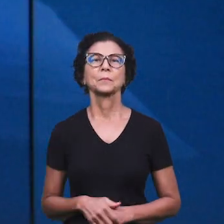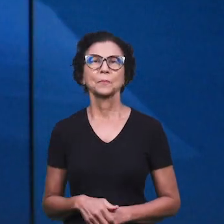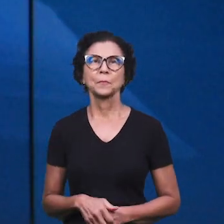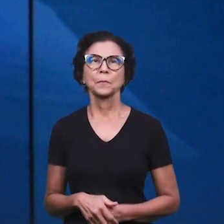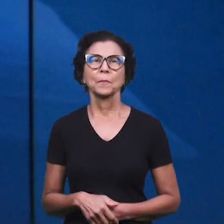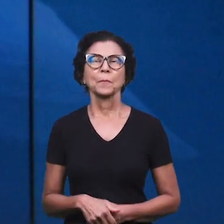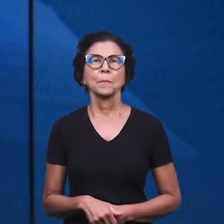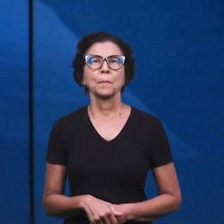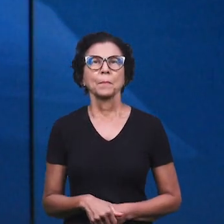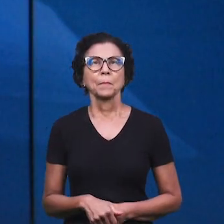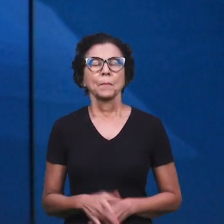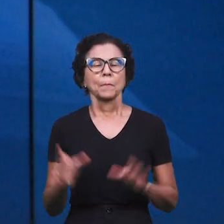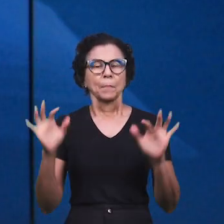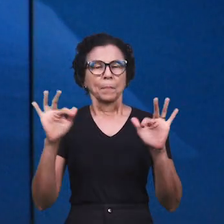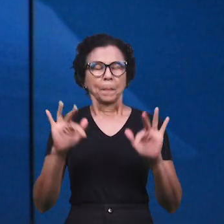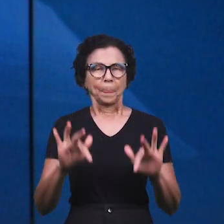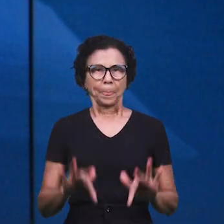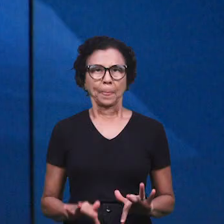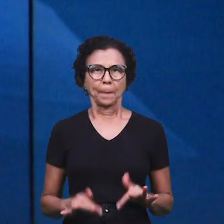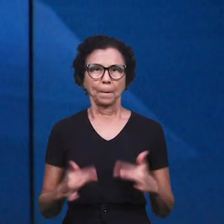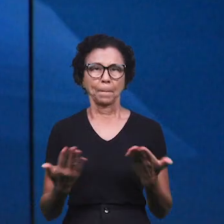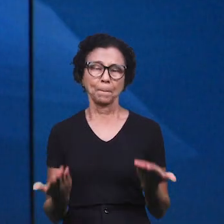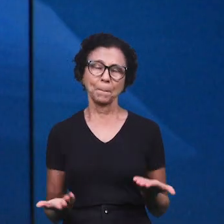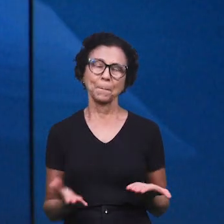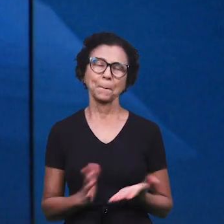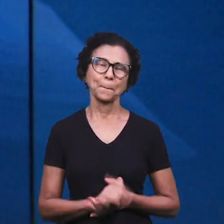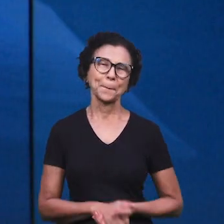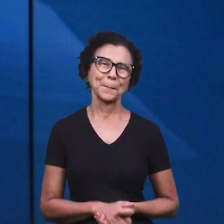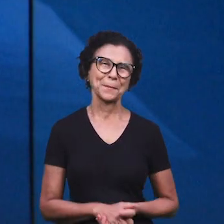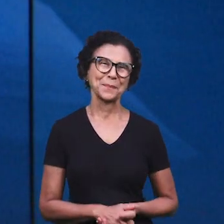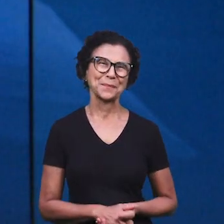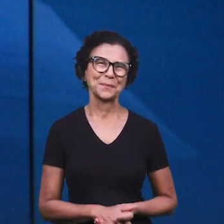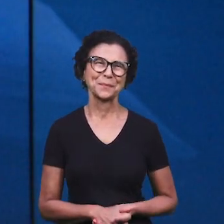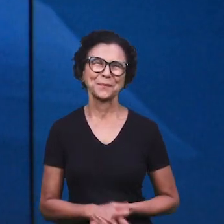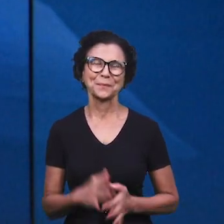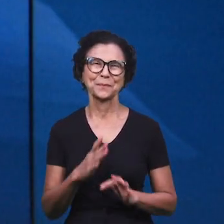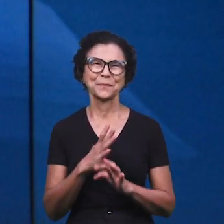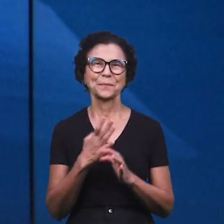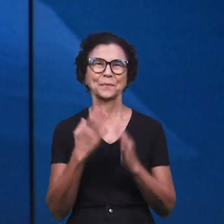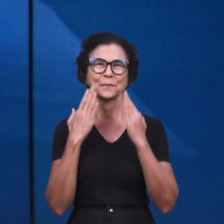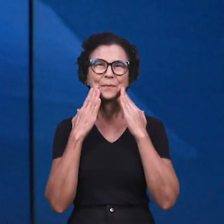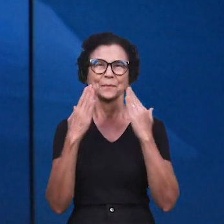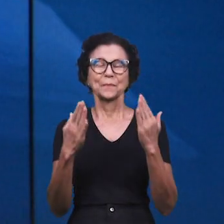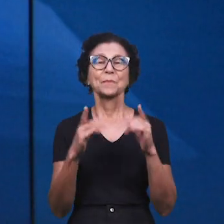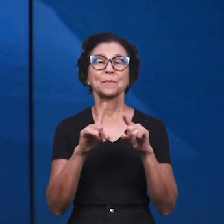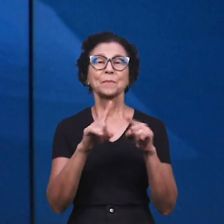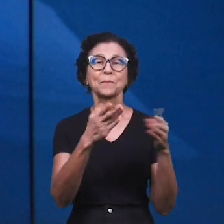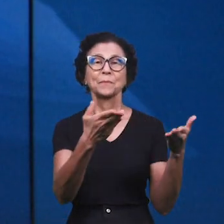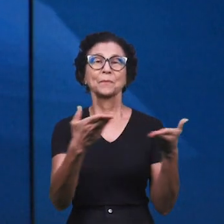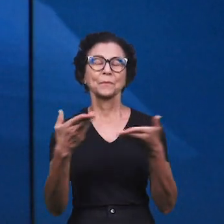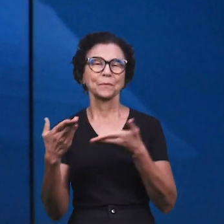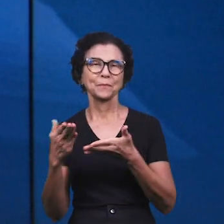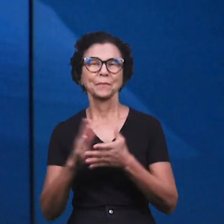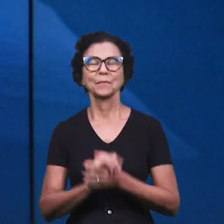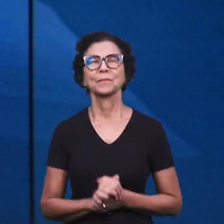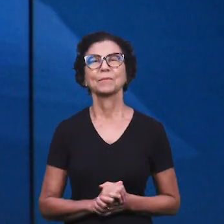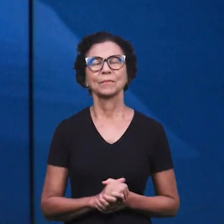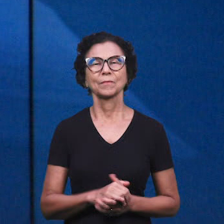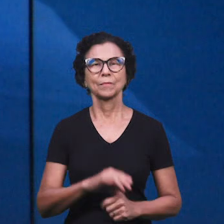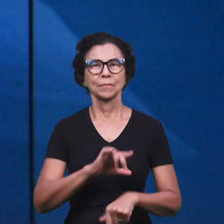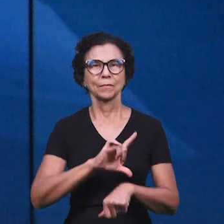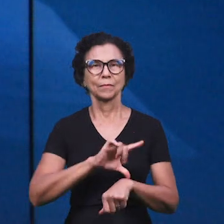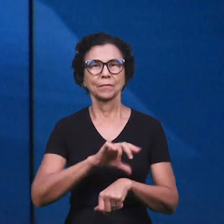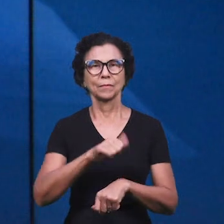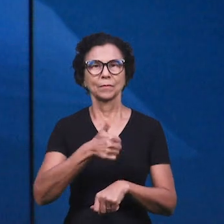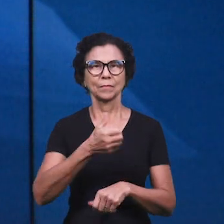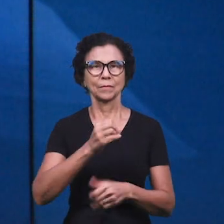irmãos? Então assim chegamos ao final da nossa apresentação de hoje e queremos deixar aqui para os irmãos um convite para que daqui a pouco, às 10 horas da